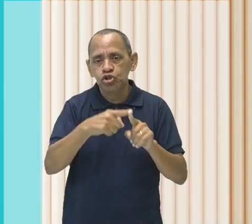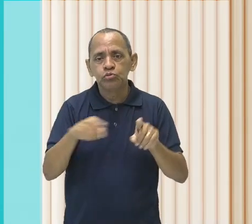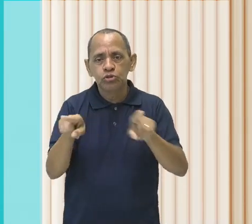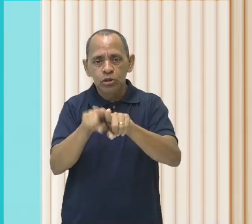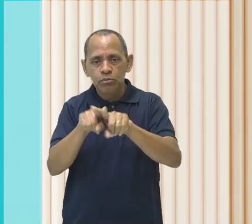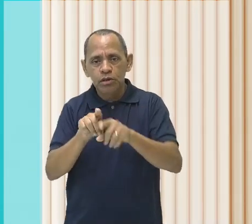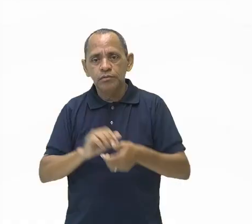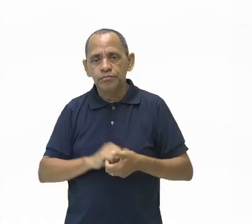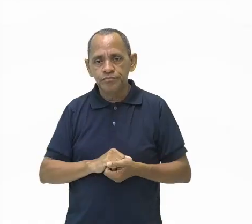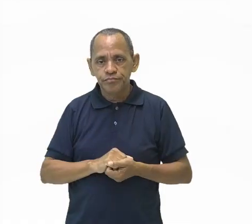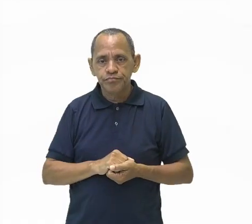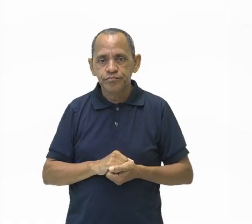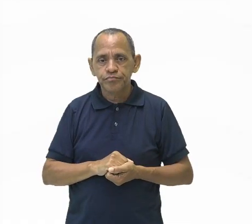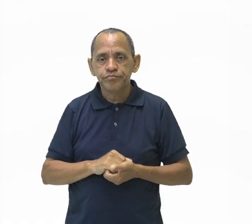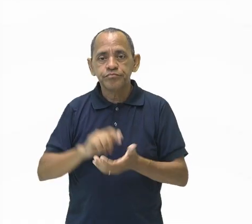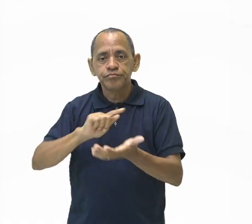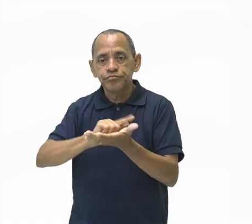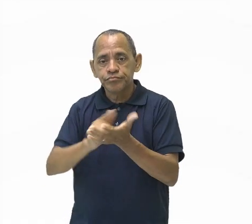vendo o gênero canção?